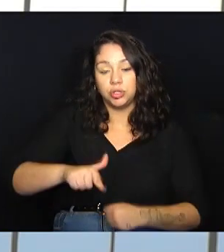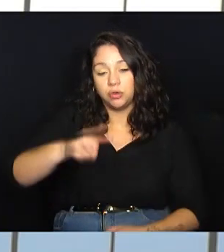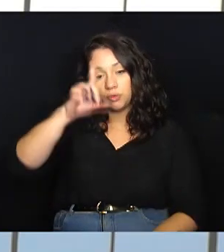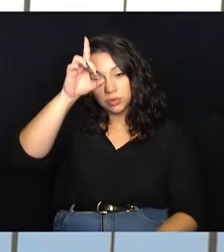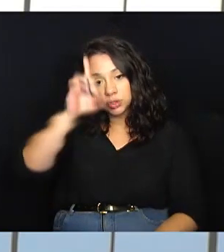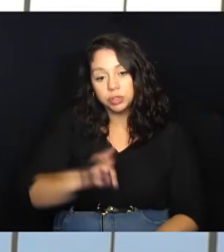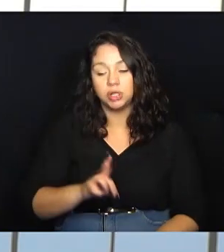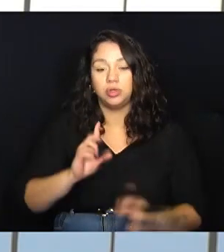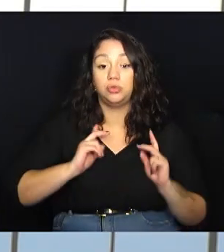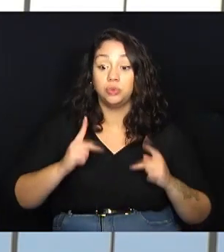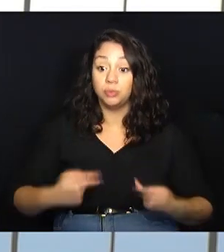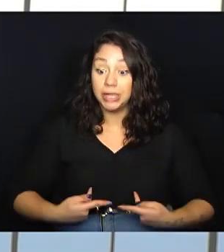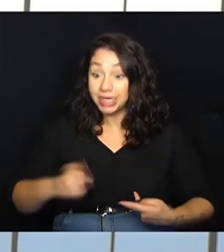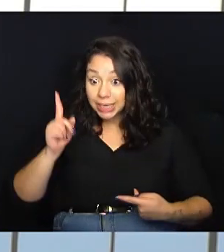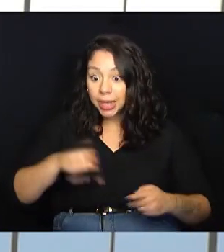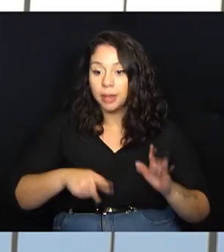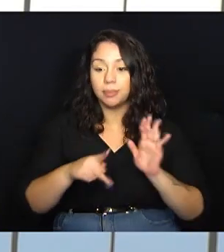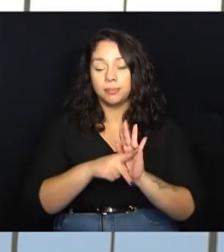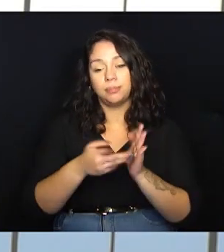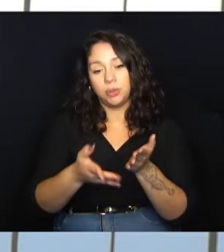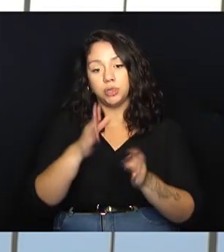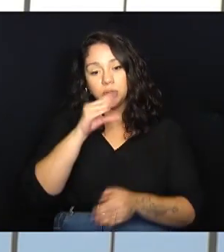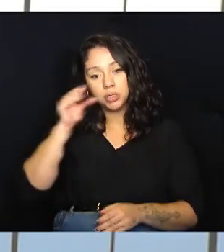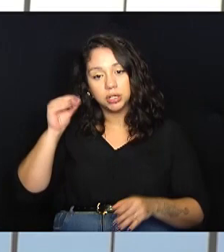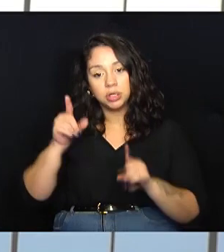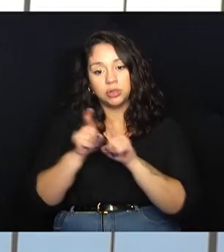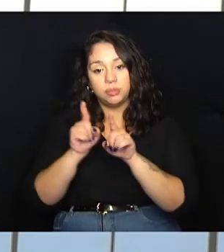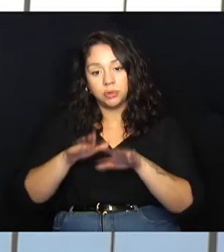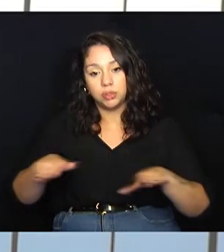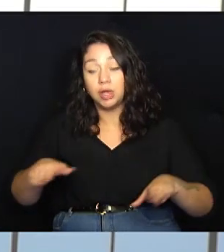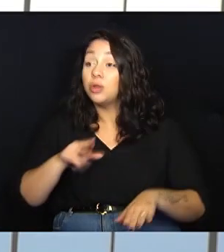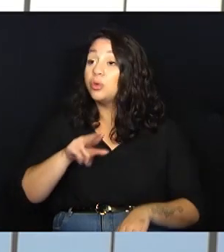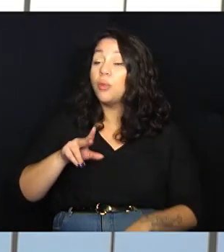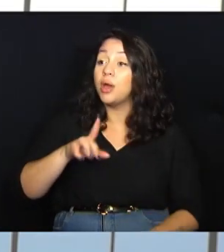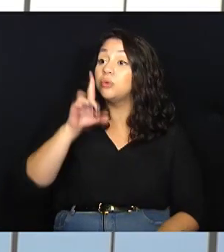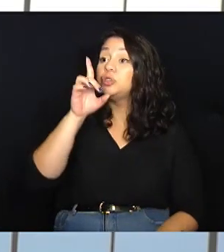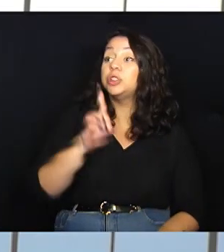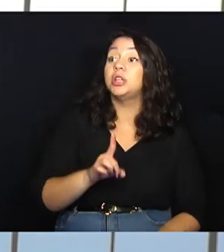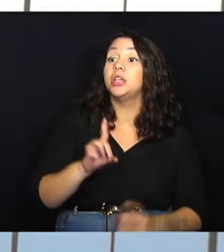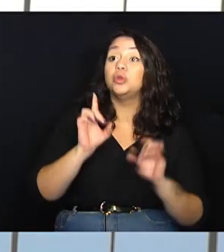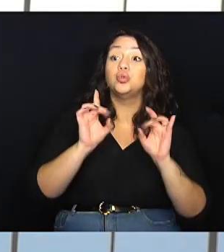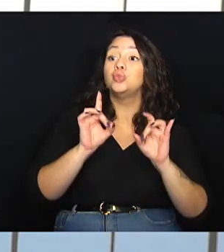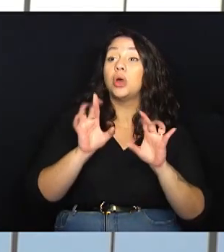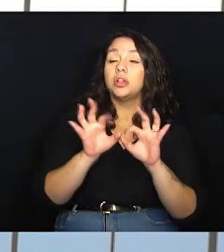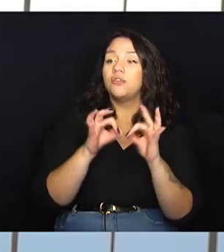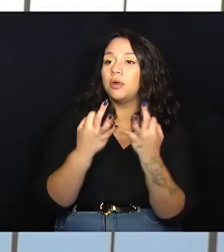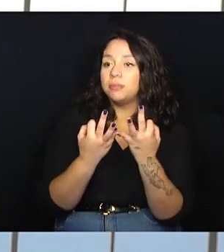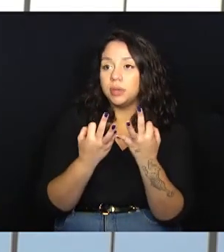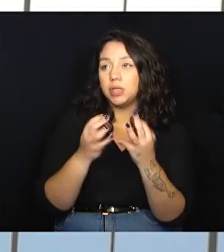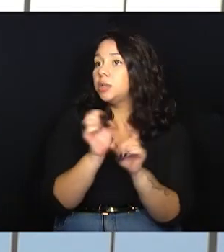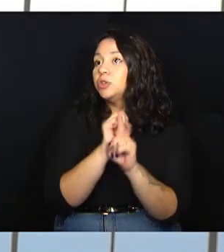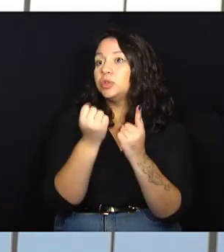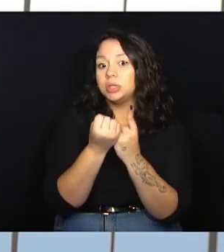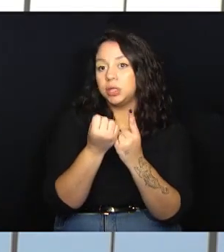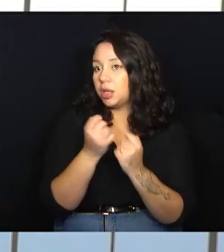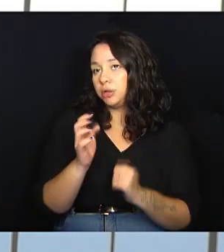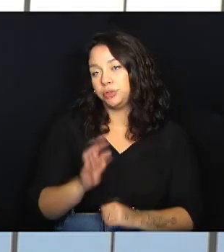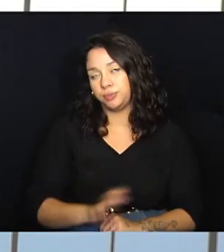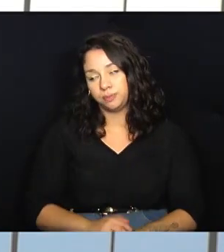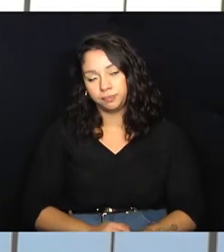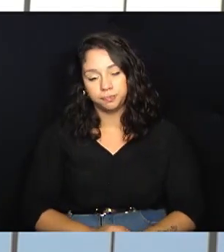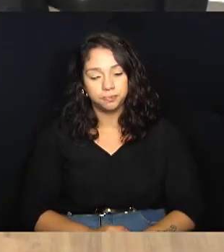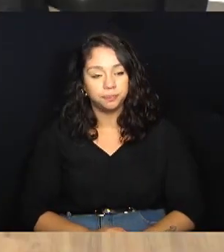um direito do adolescente, né, das crianças, não é um direito simplesmente da família e da sociedade.